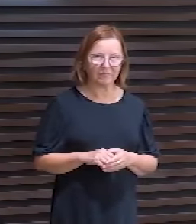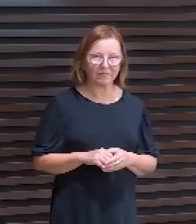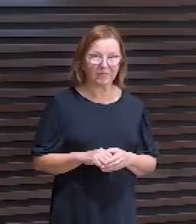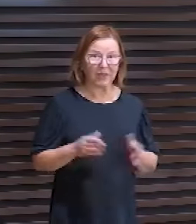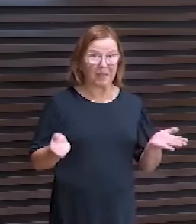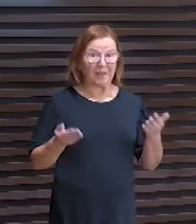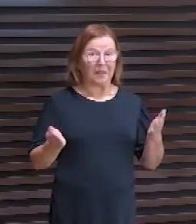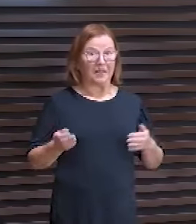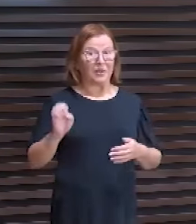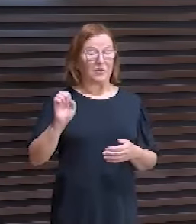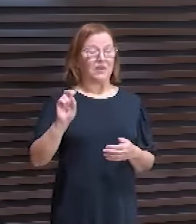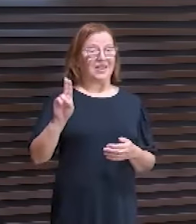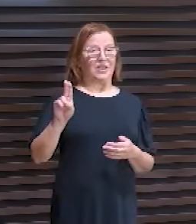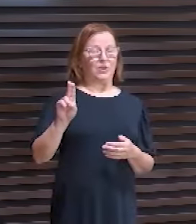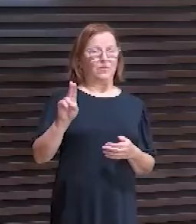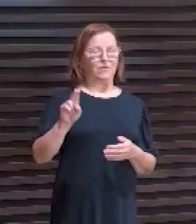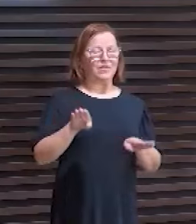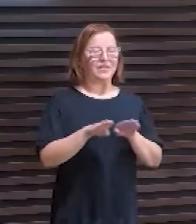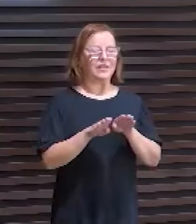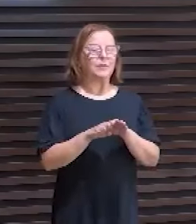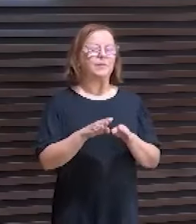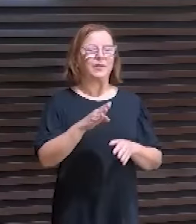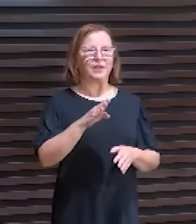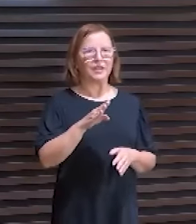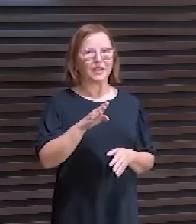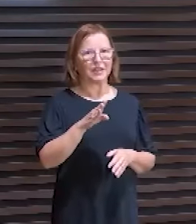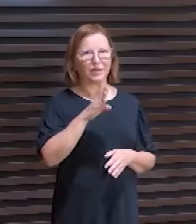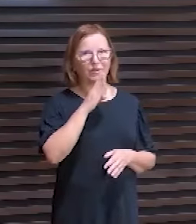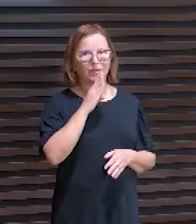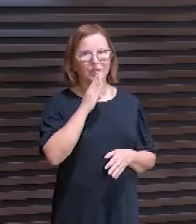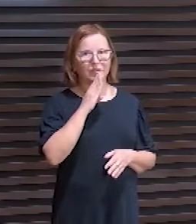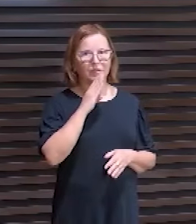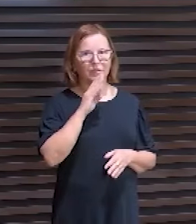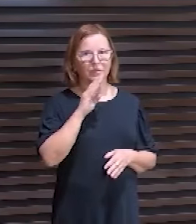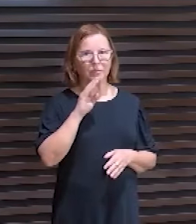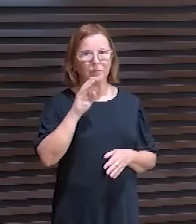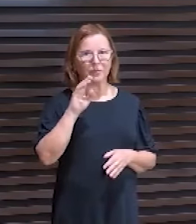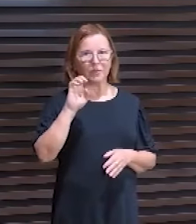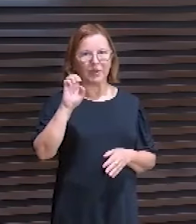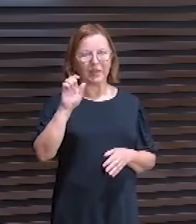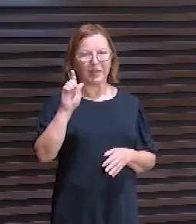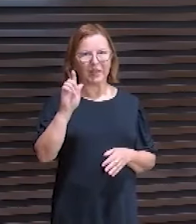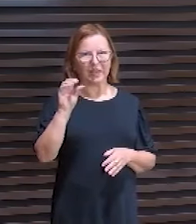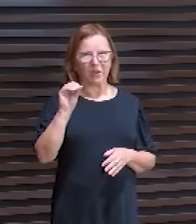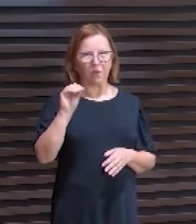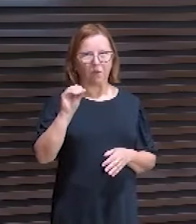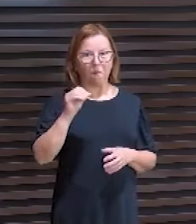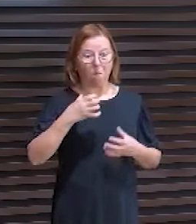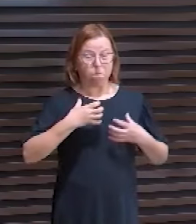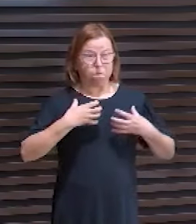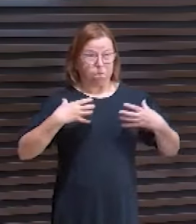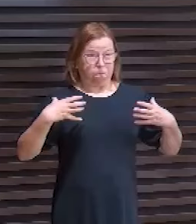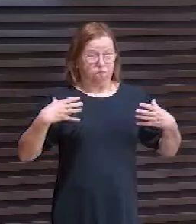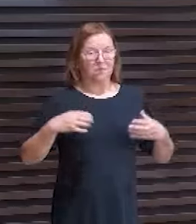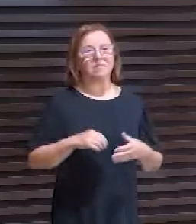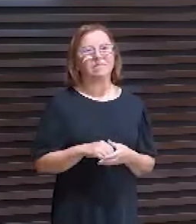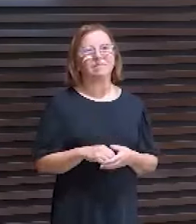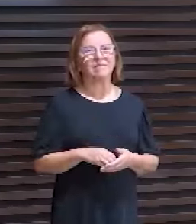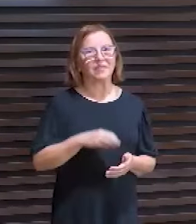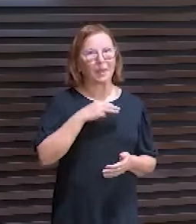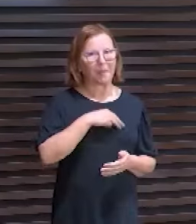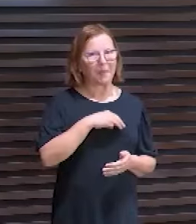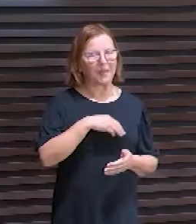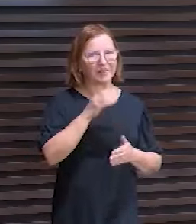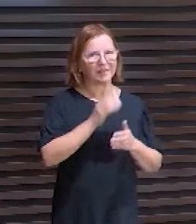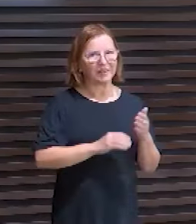Eu também conhecido como ego inflado Mateus 16:24 Vamos ler